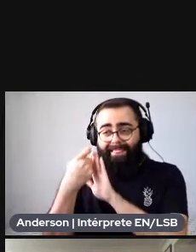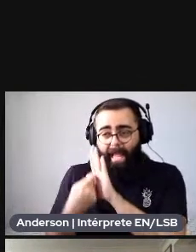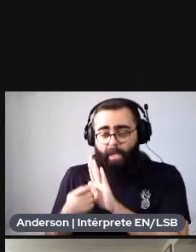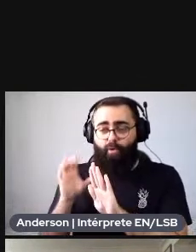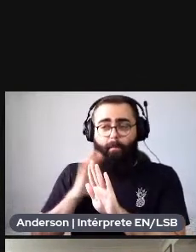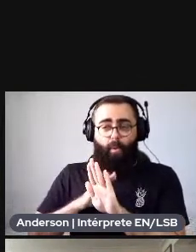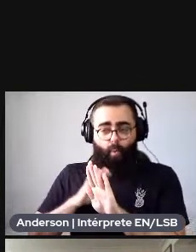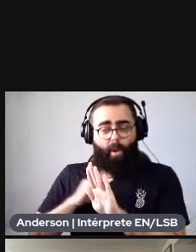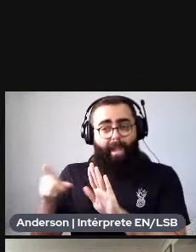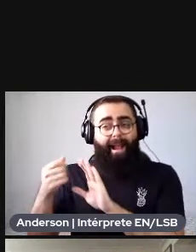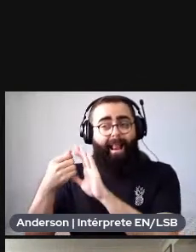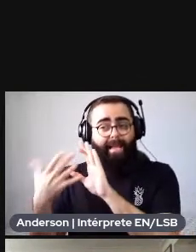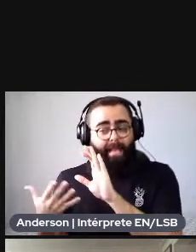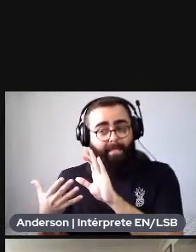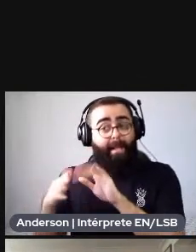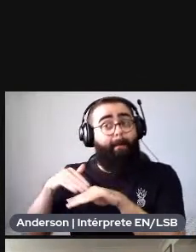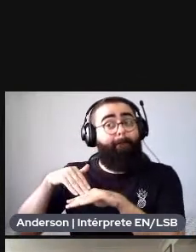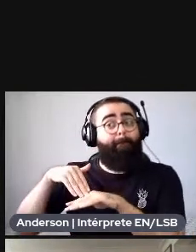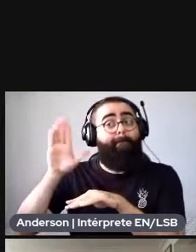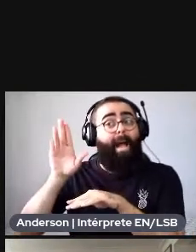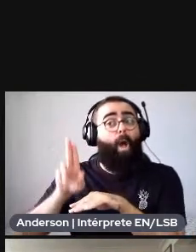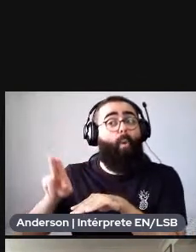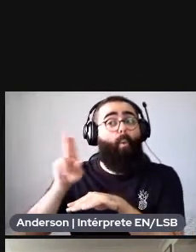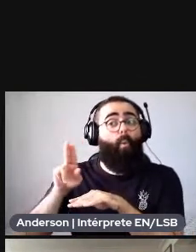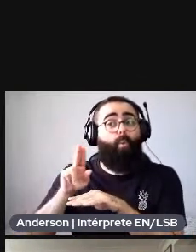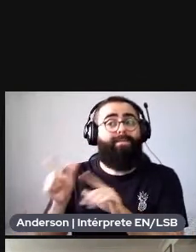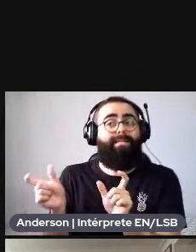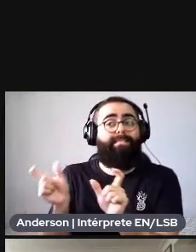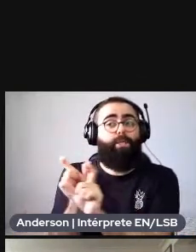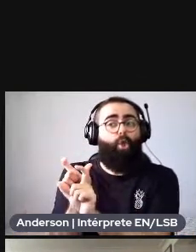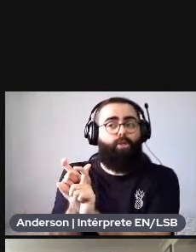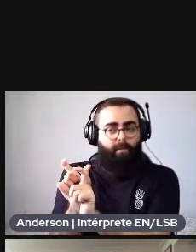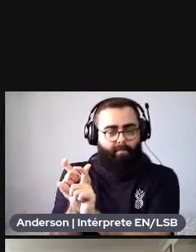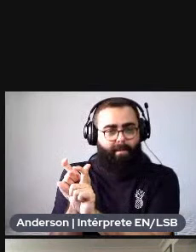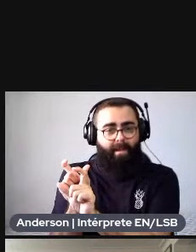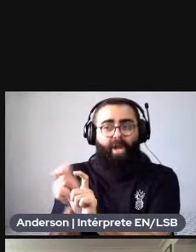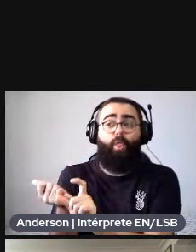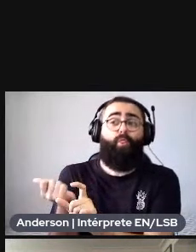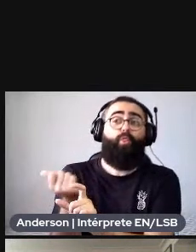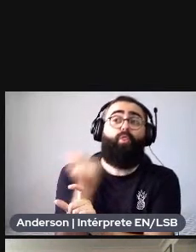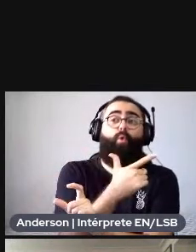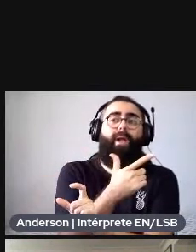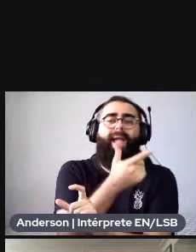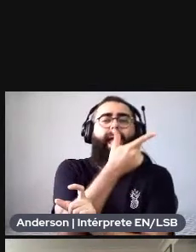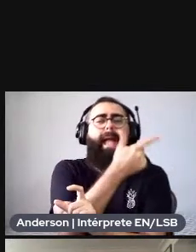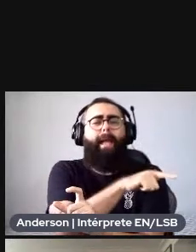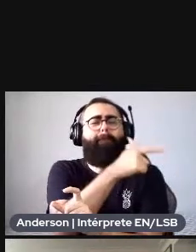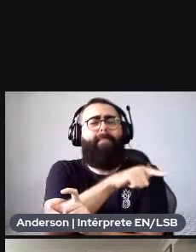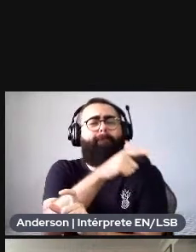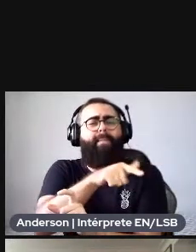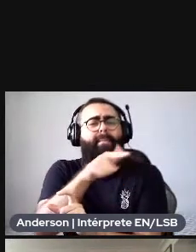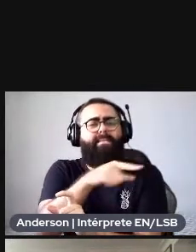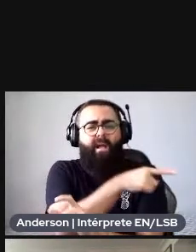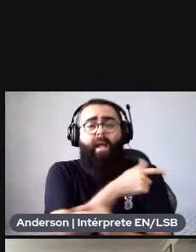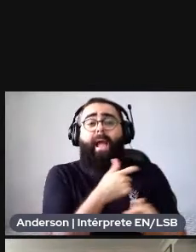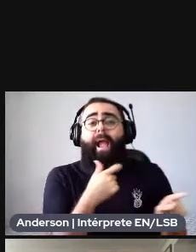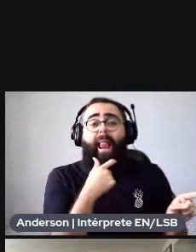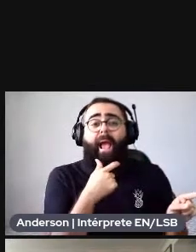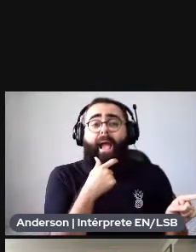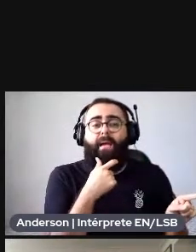da sinonímia em detrimento da repetição. Podemos olhar para esta característica ou